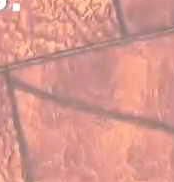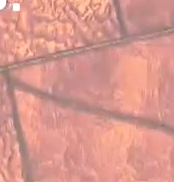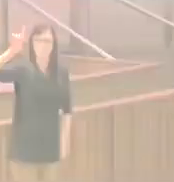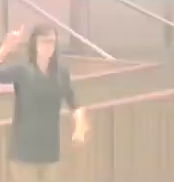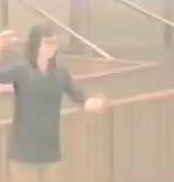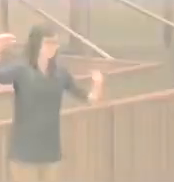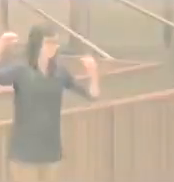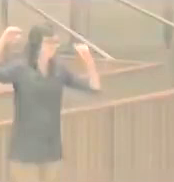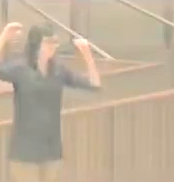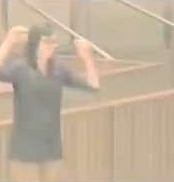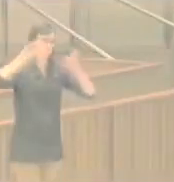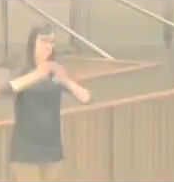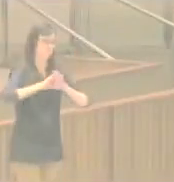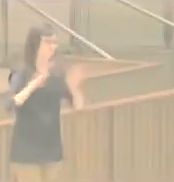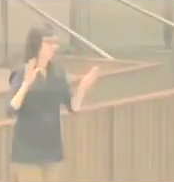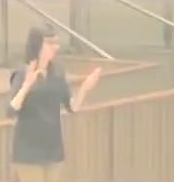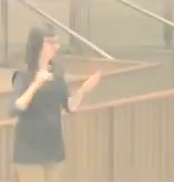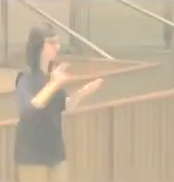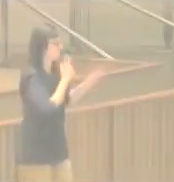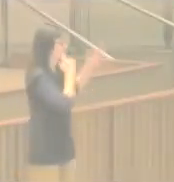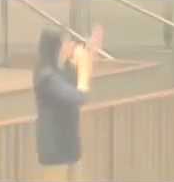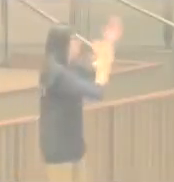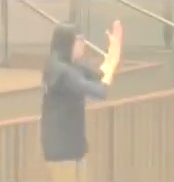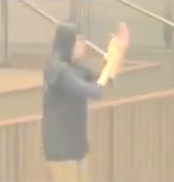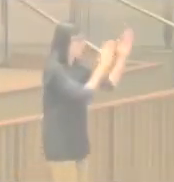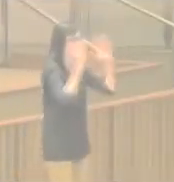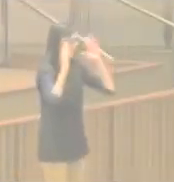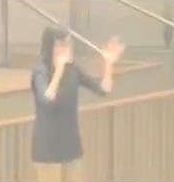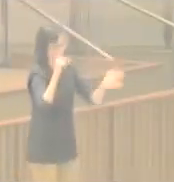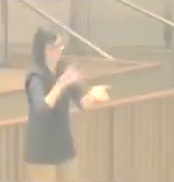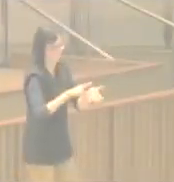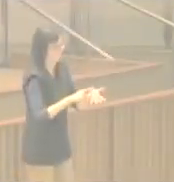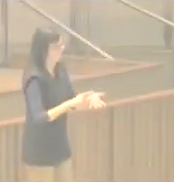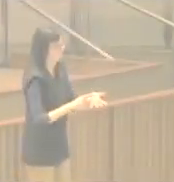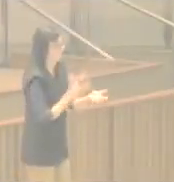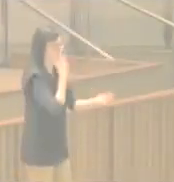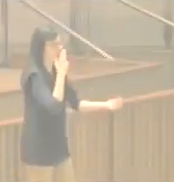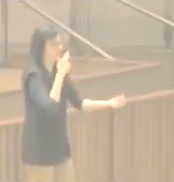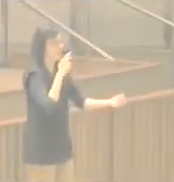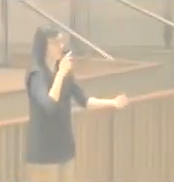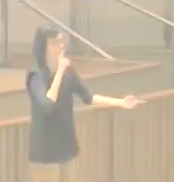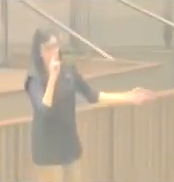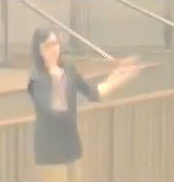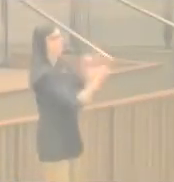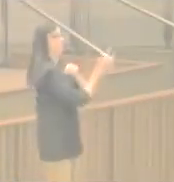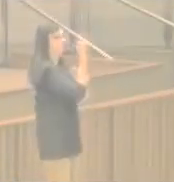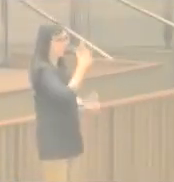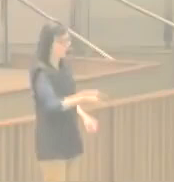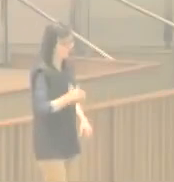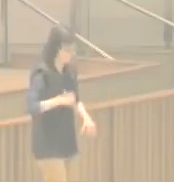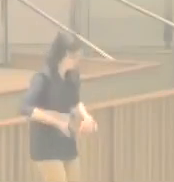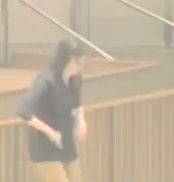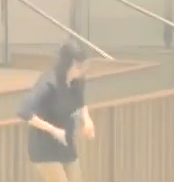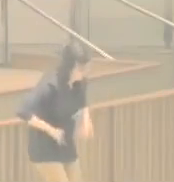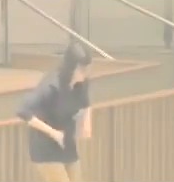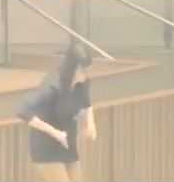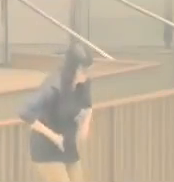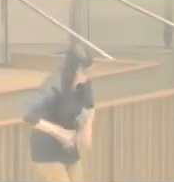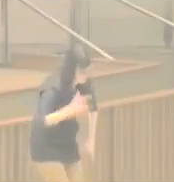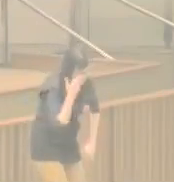Deus. A quarta cena é a mais improvável de todas. Ele é restaurado